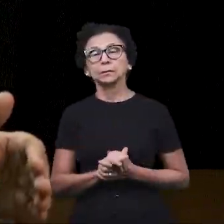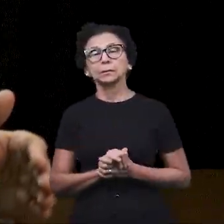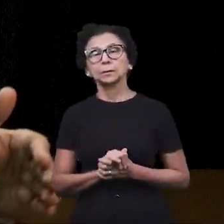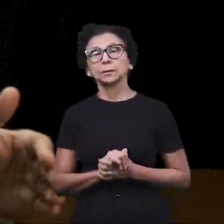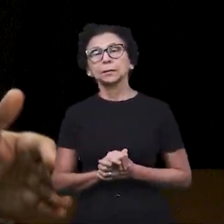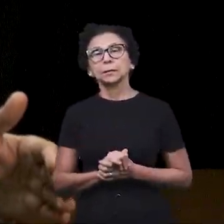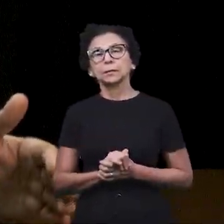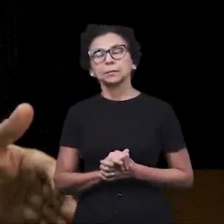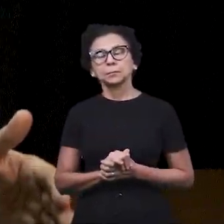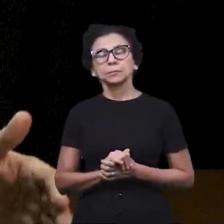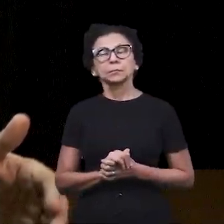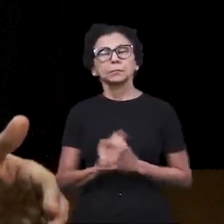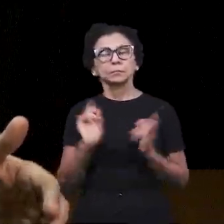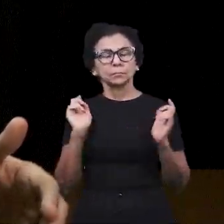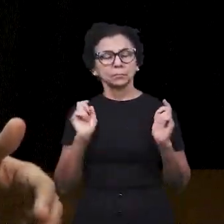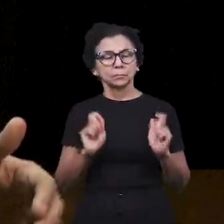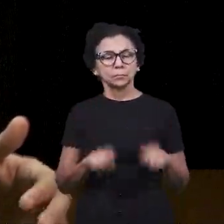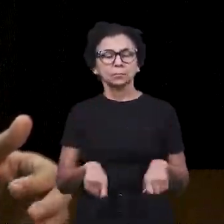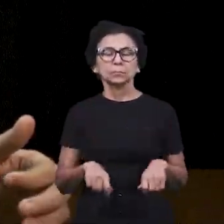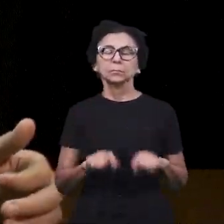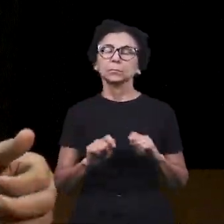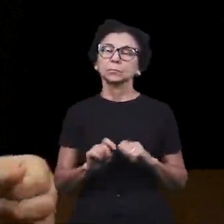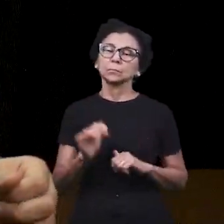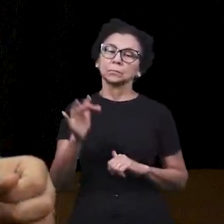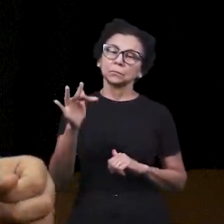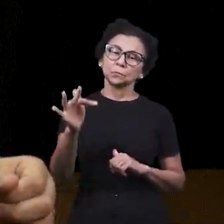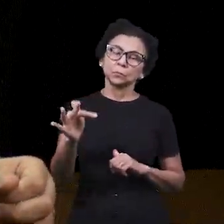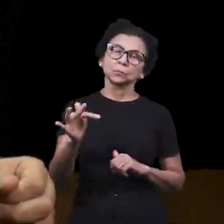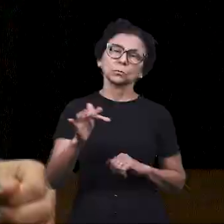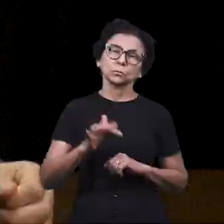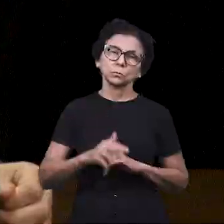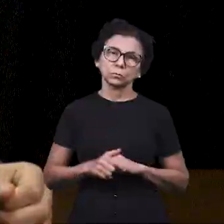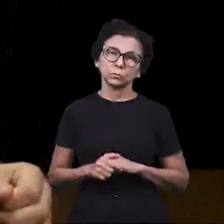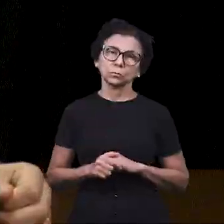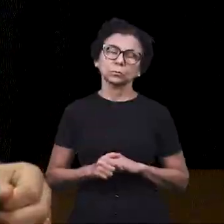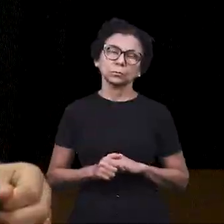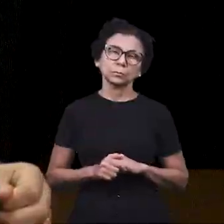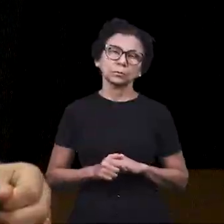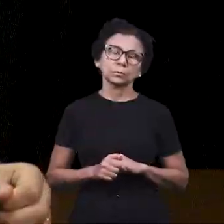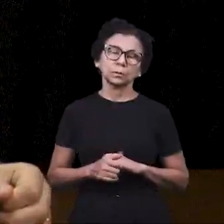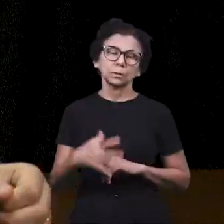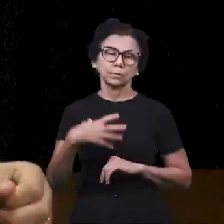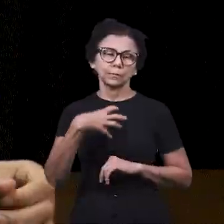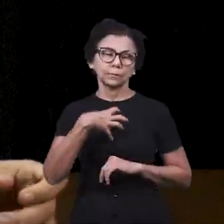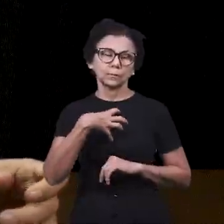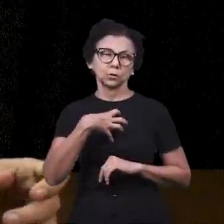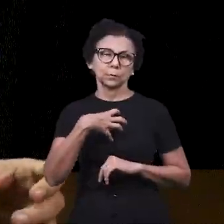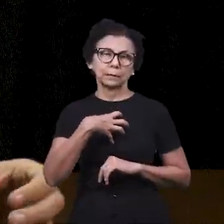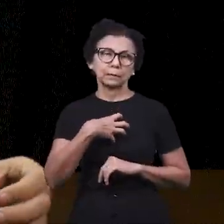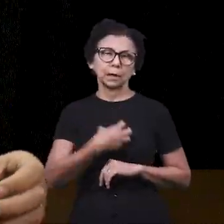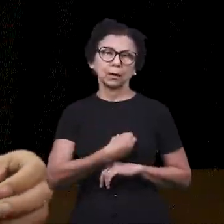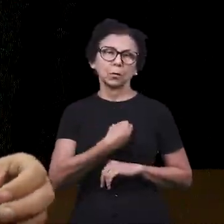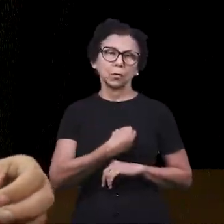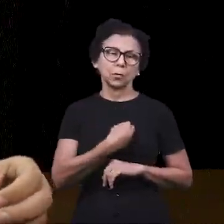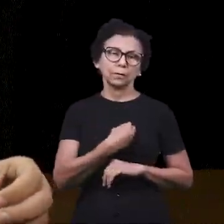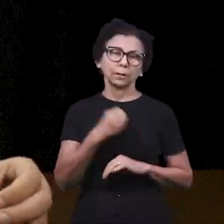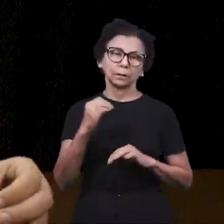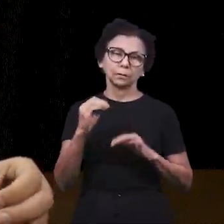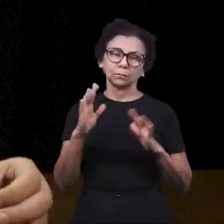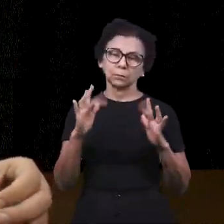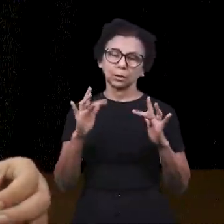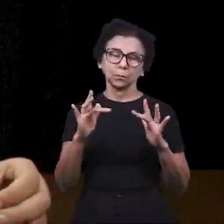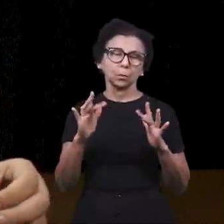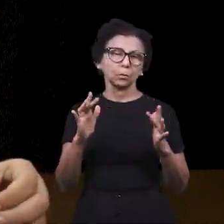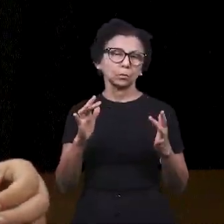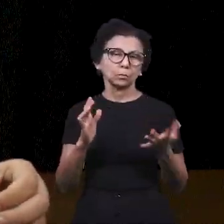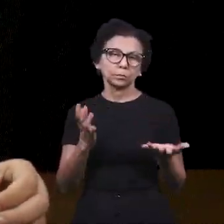haja, né, a condição de posteriormente ter uma vida sentimental, buscar isso na presença do